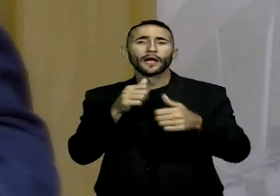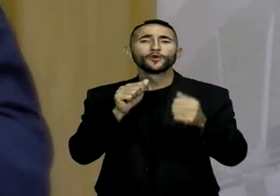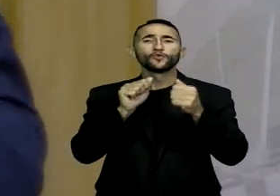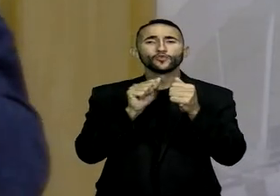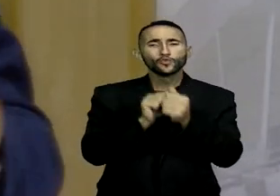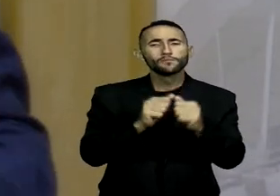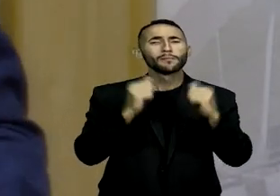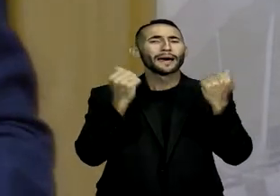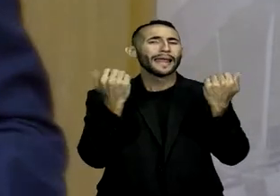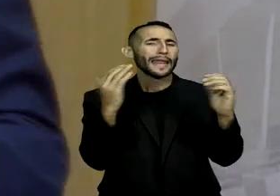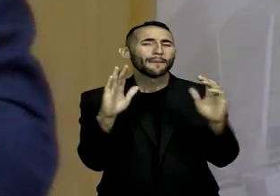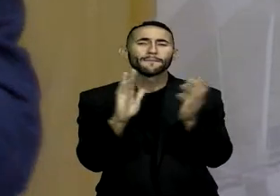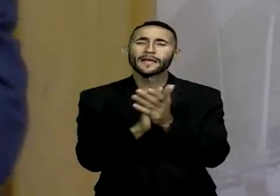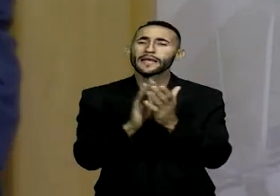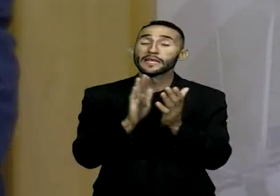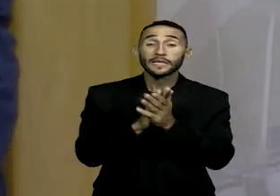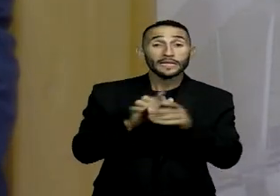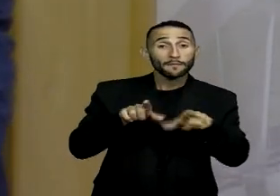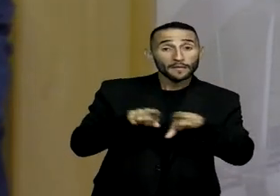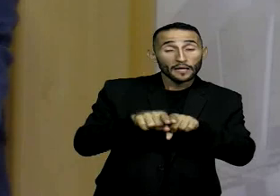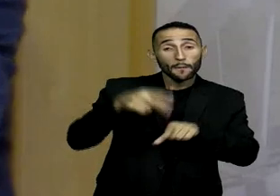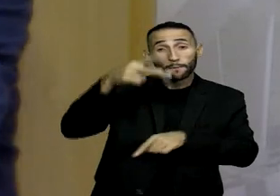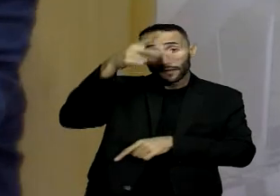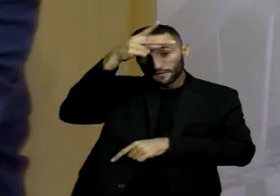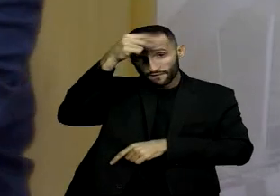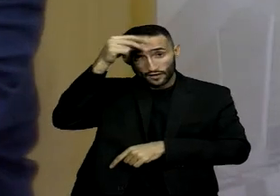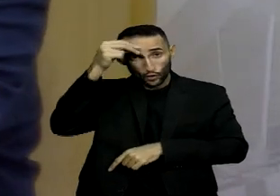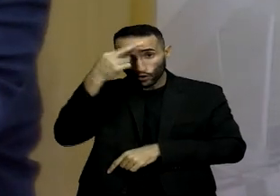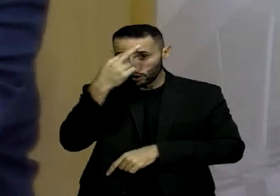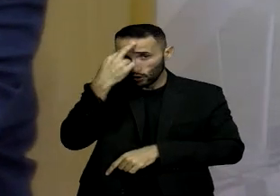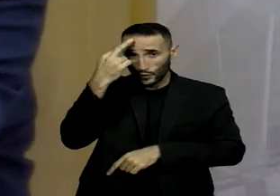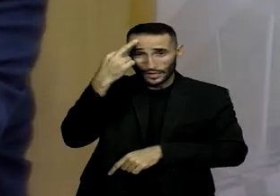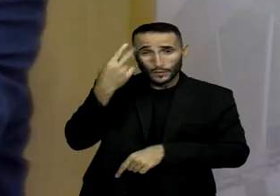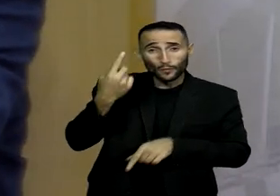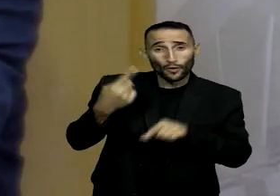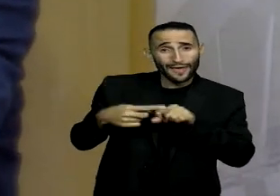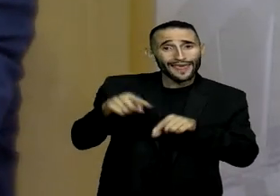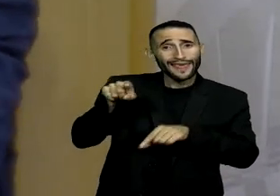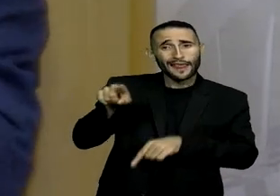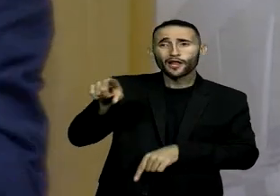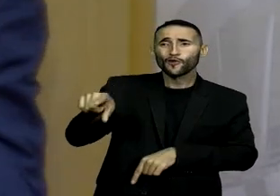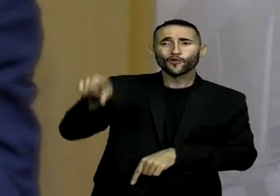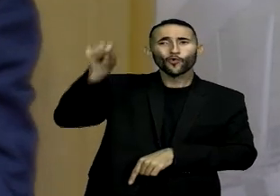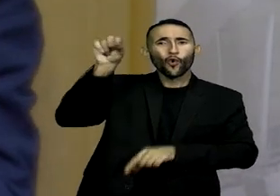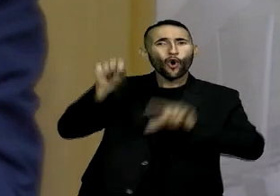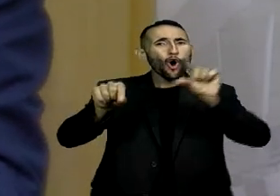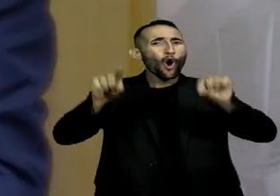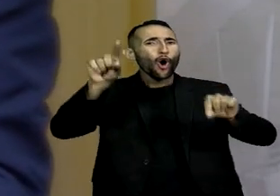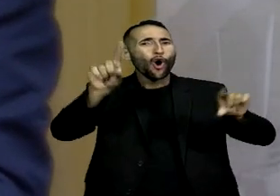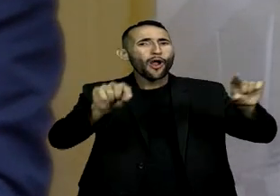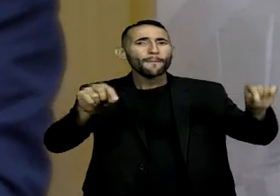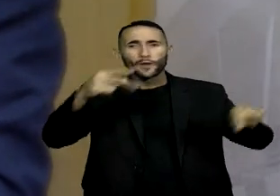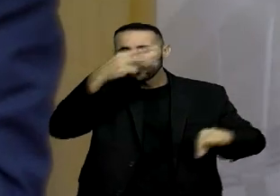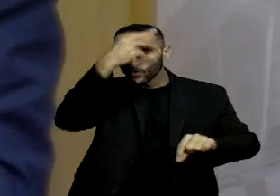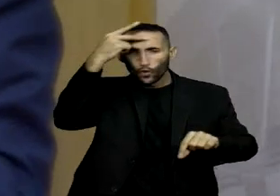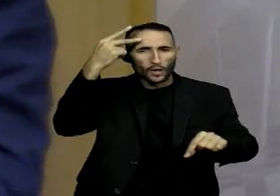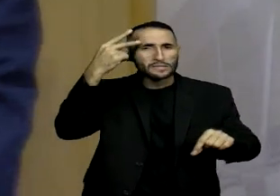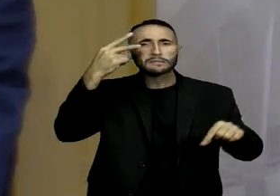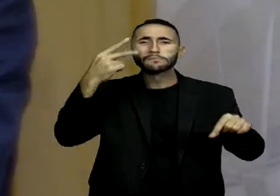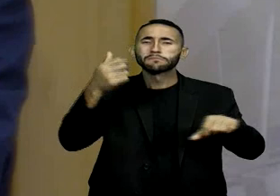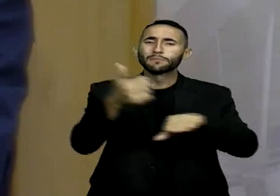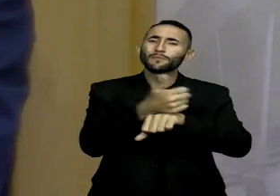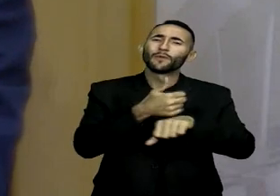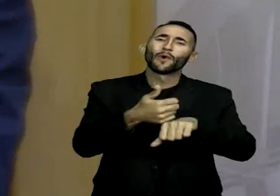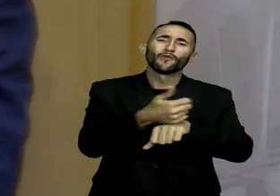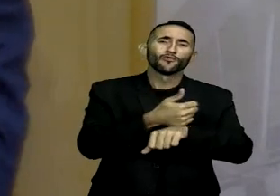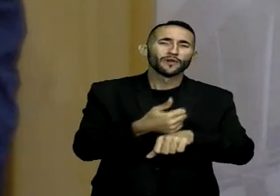escalões de funcionário público da nossa querida cidade de Osasco. Então, vereador Carmônio Bastos, mais uma vez, parabéns.